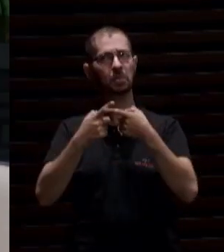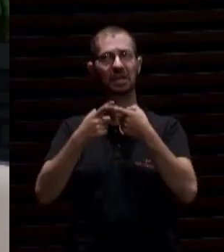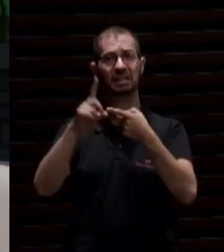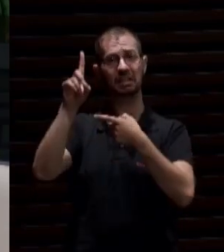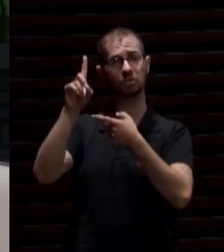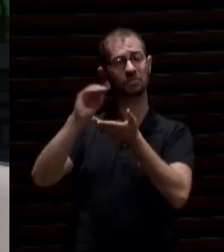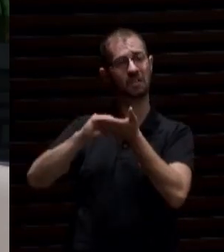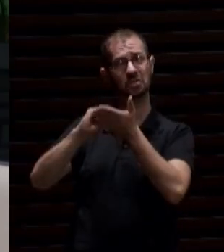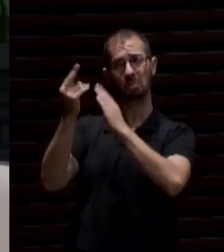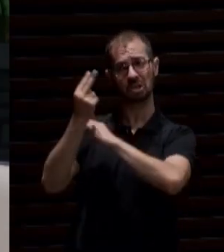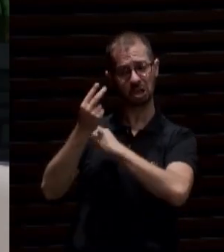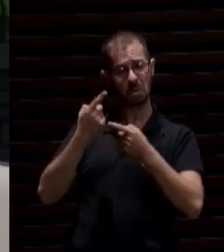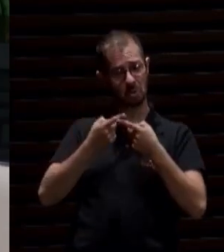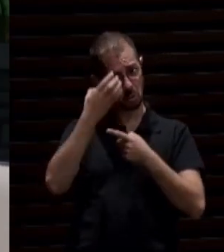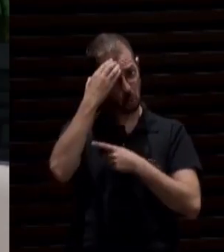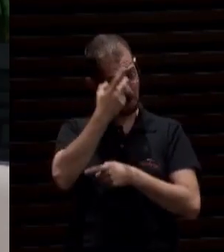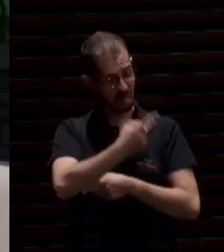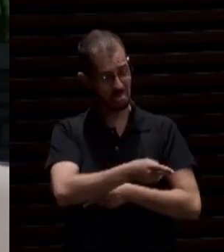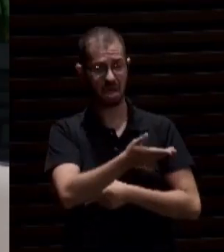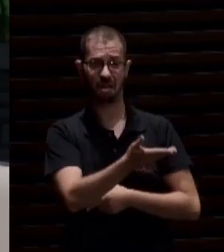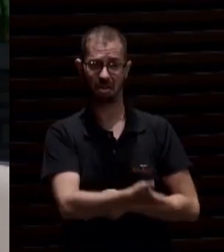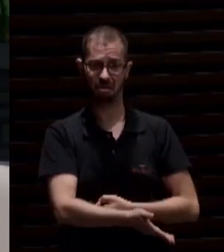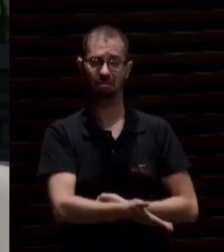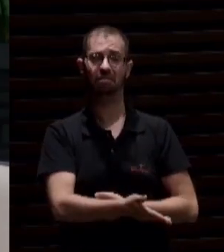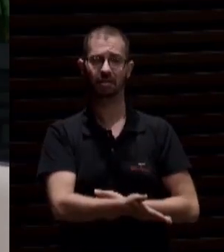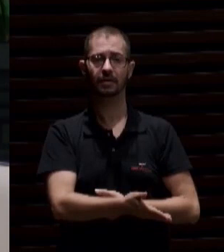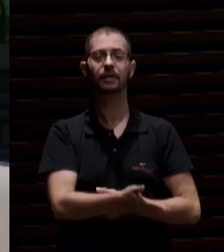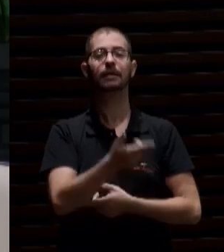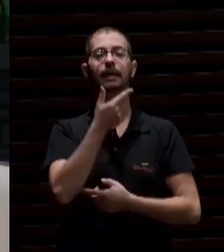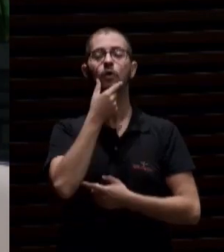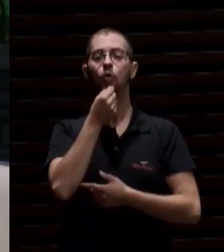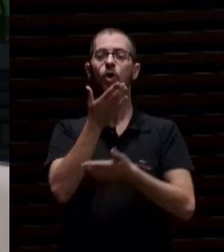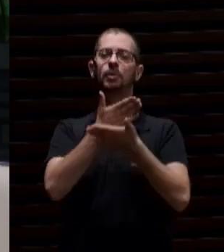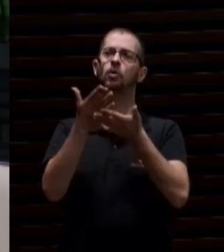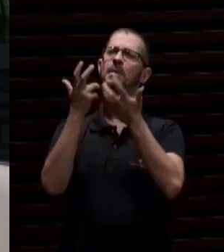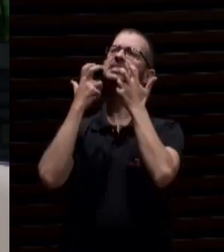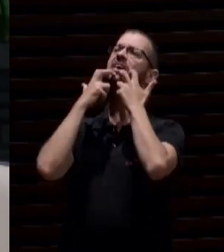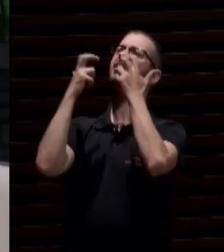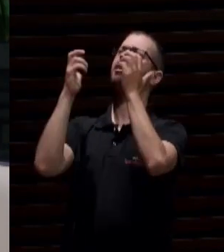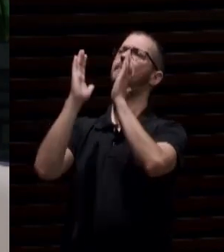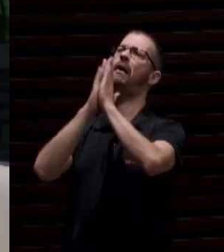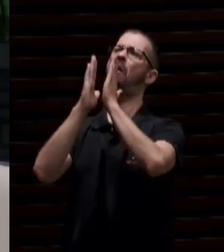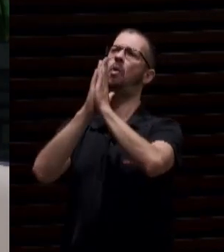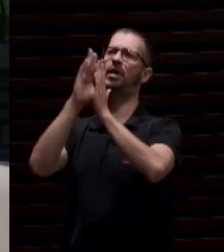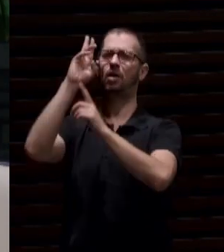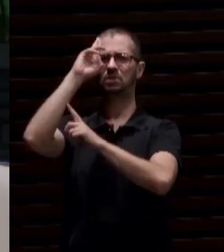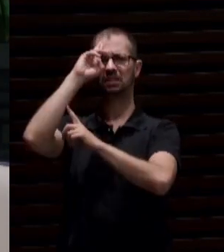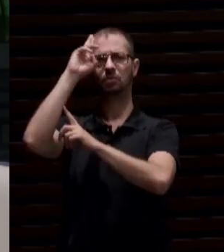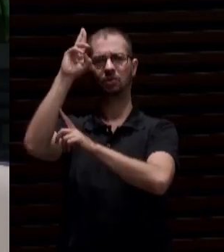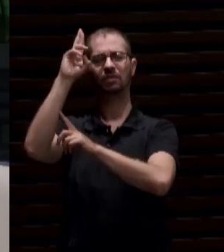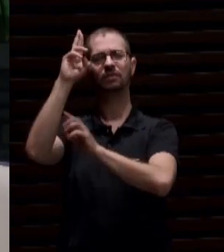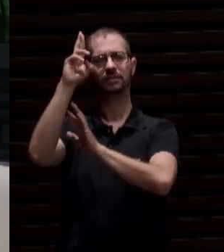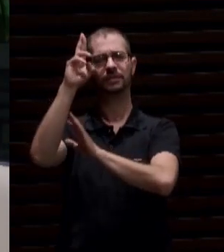causa de John Newton. Olha que interessante. Ele então começa a clamar ao Senhor em alto mar, e ele foi bondosamente por